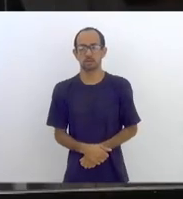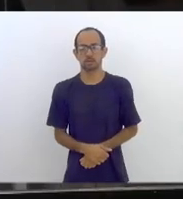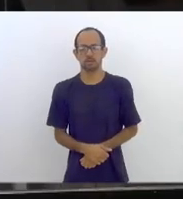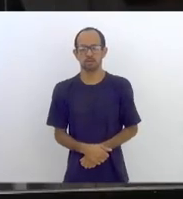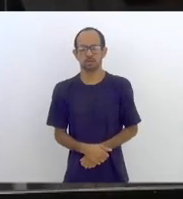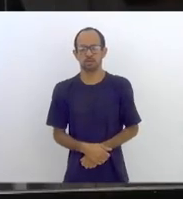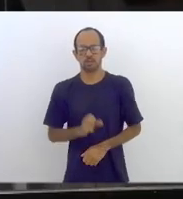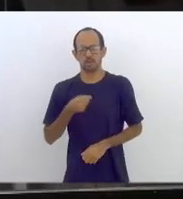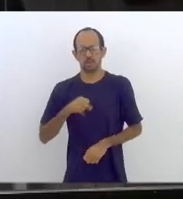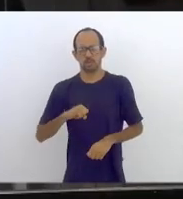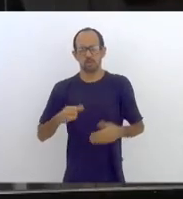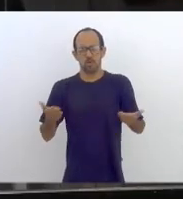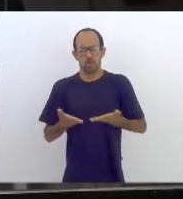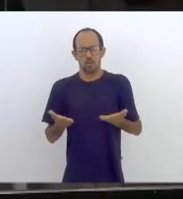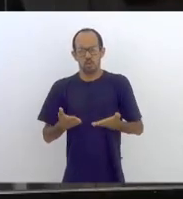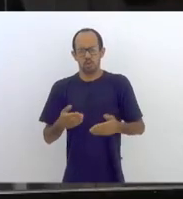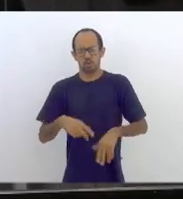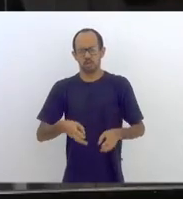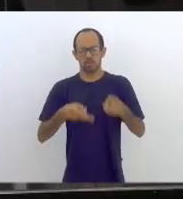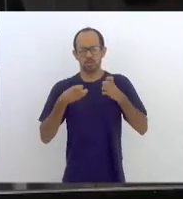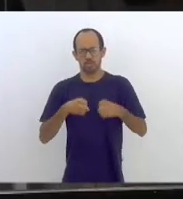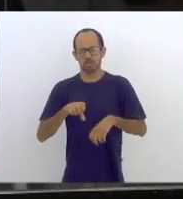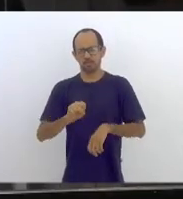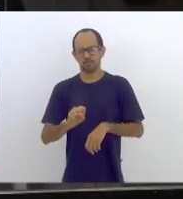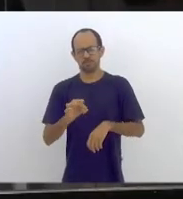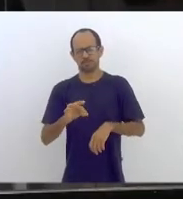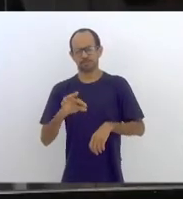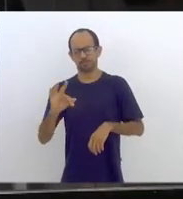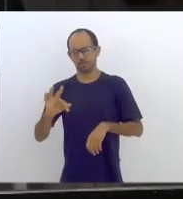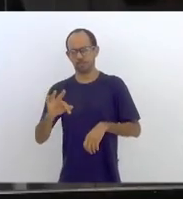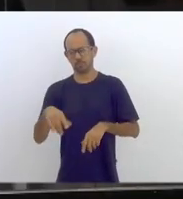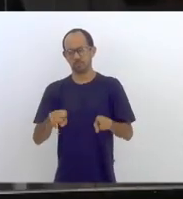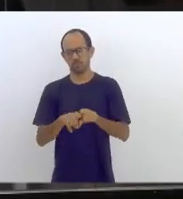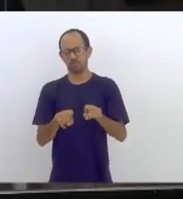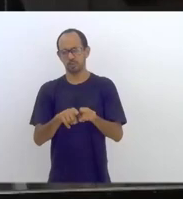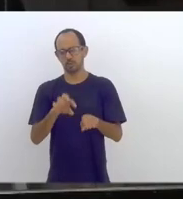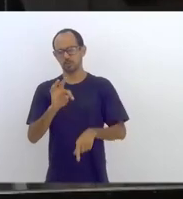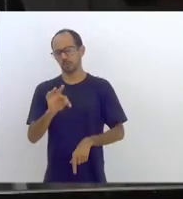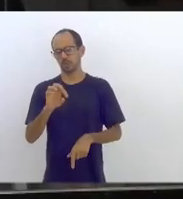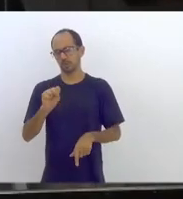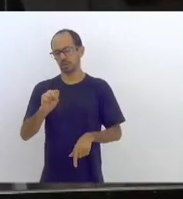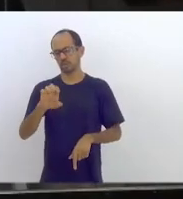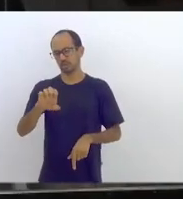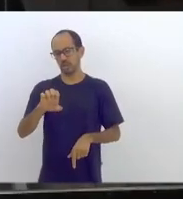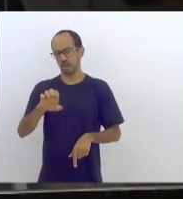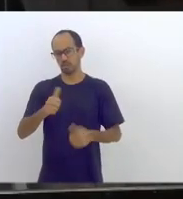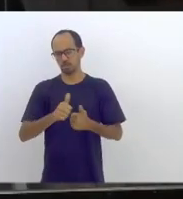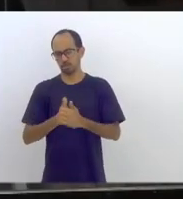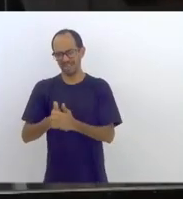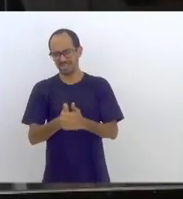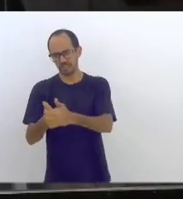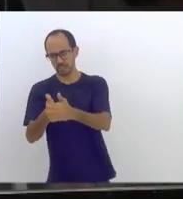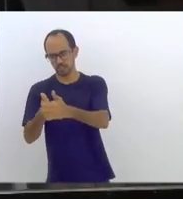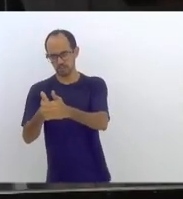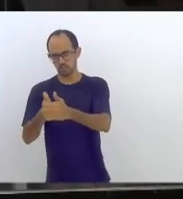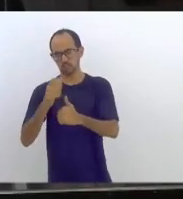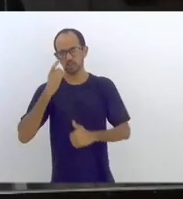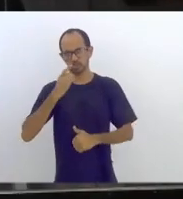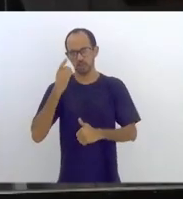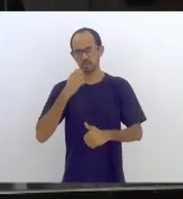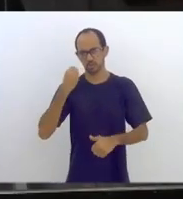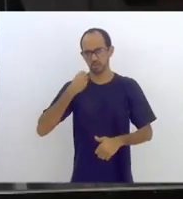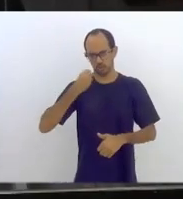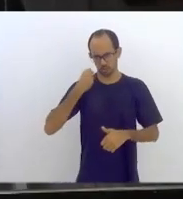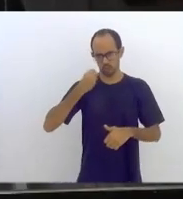se hoje vemos o STF e o TSE perseguindo o deputado e senadores além dos cidadãos